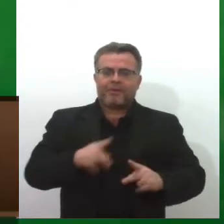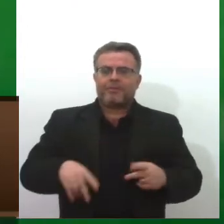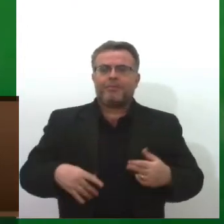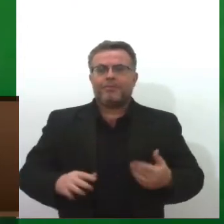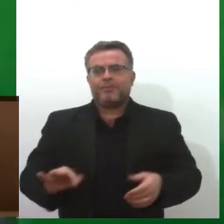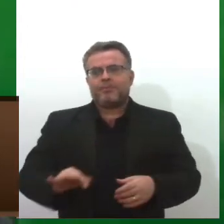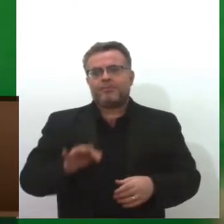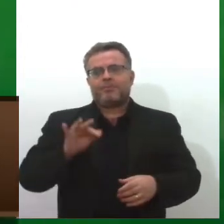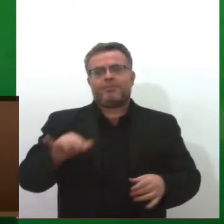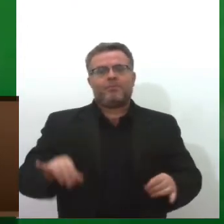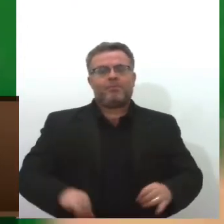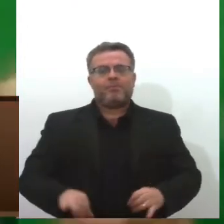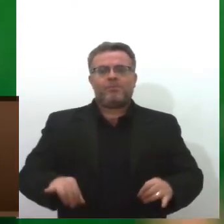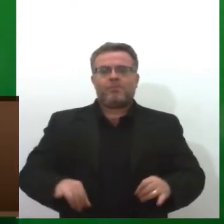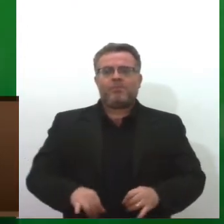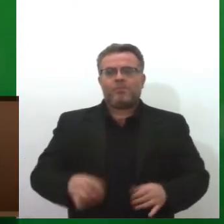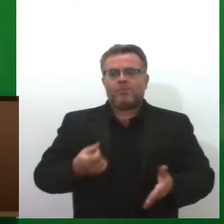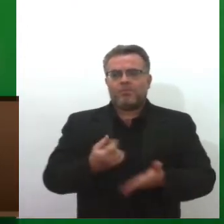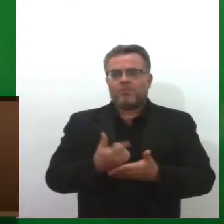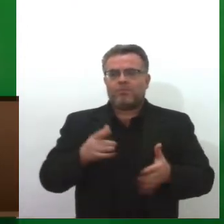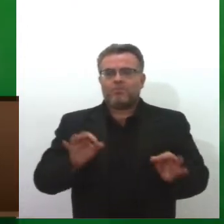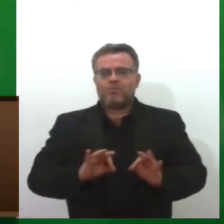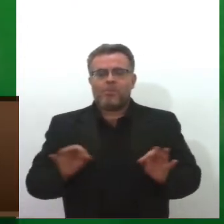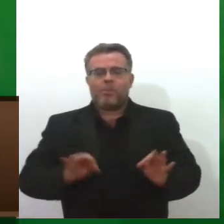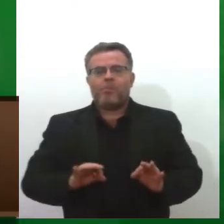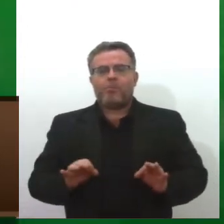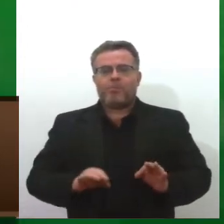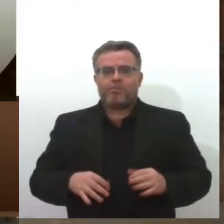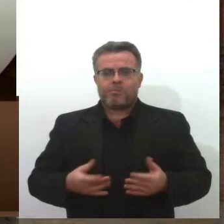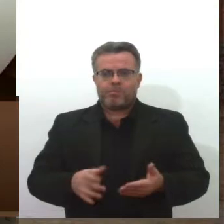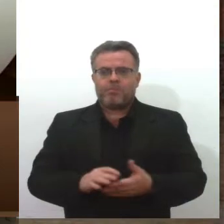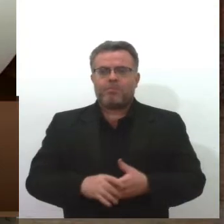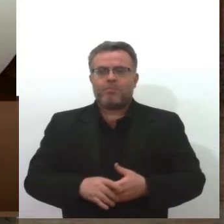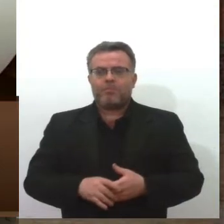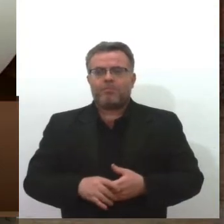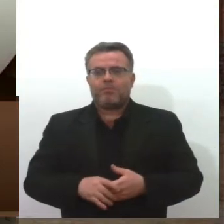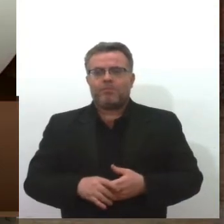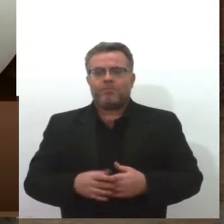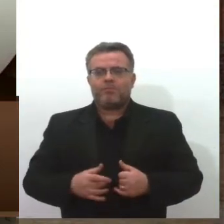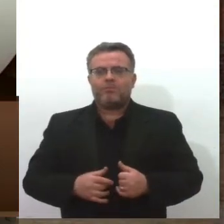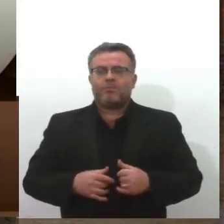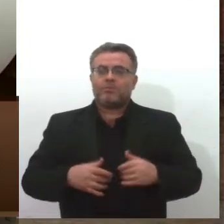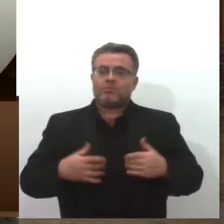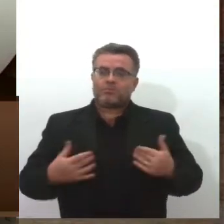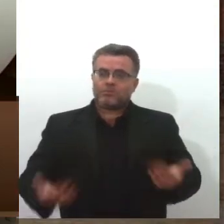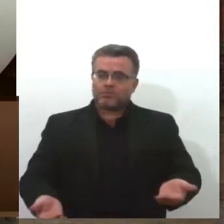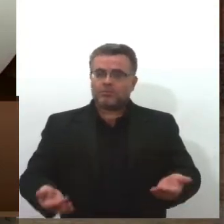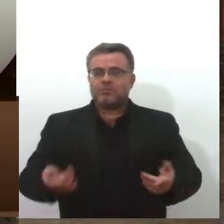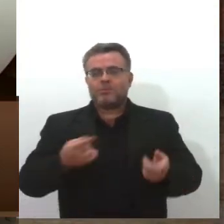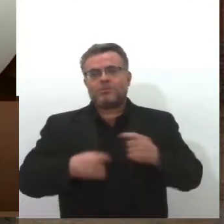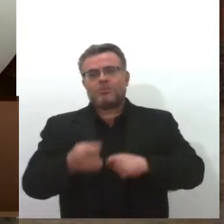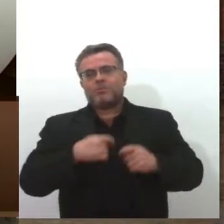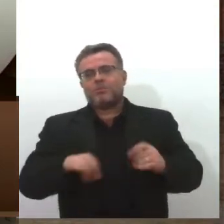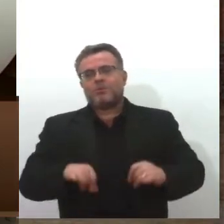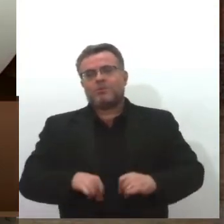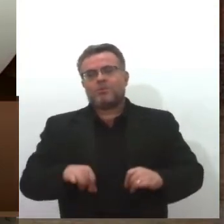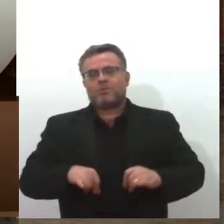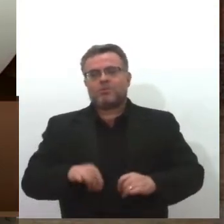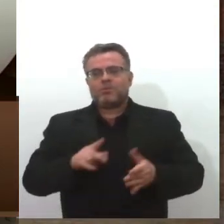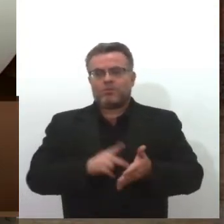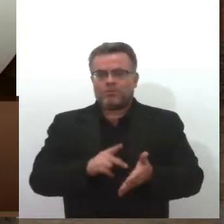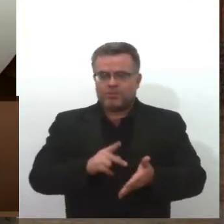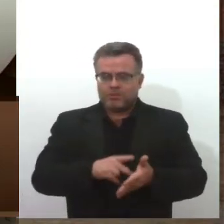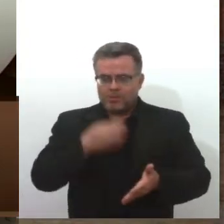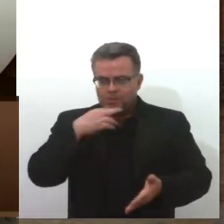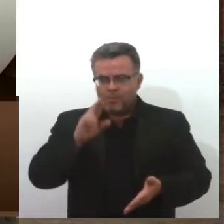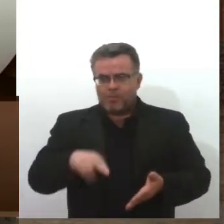não consumir, para justamente conter a alta da inflação. Breno, o comércio sofreu muito os efeitos da pandemia,